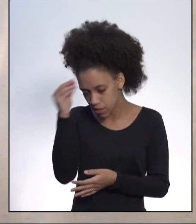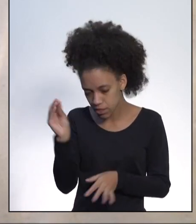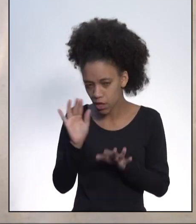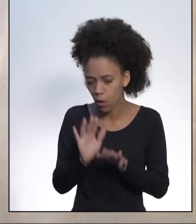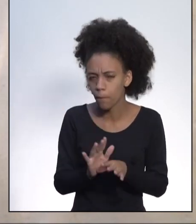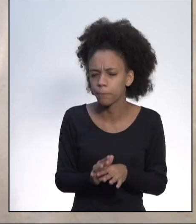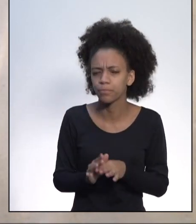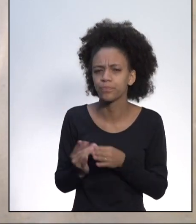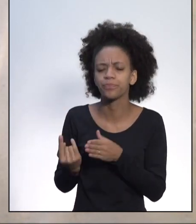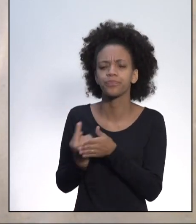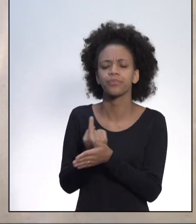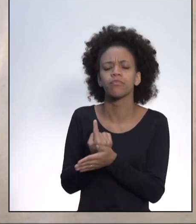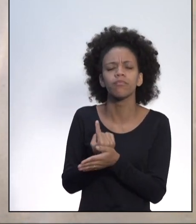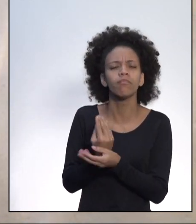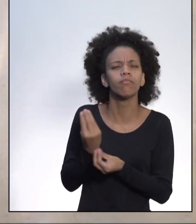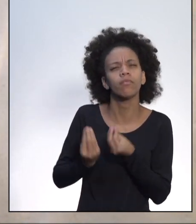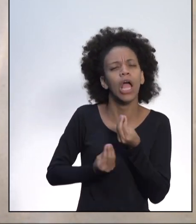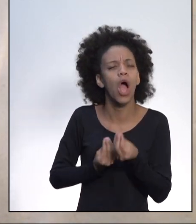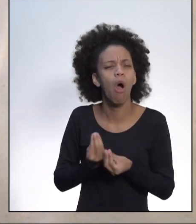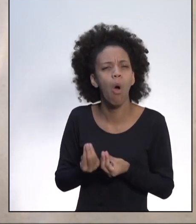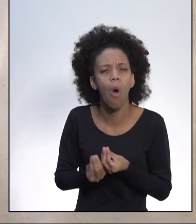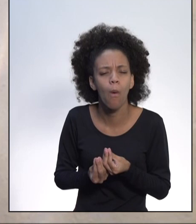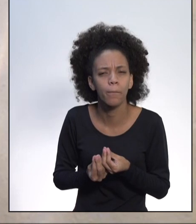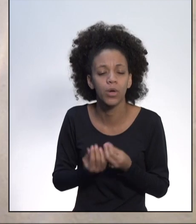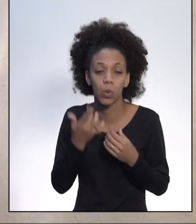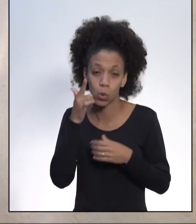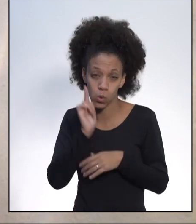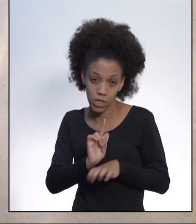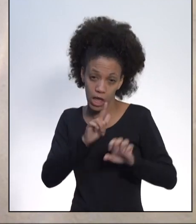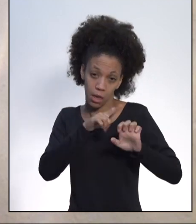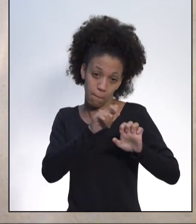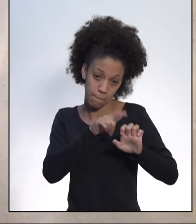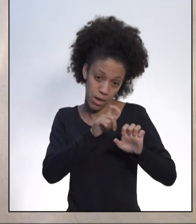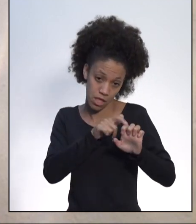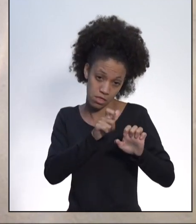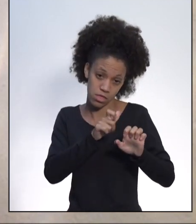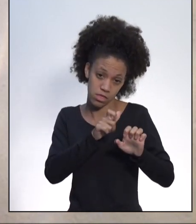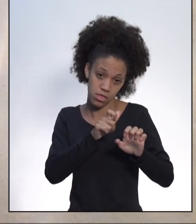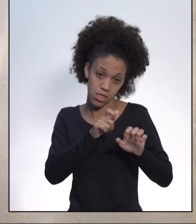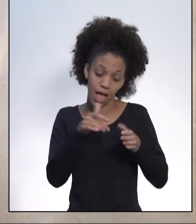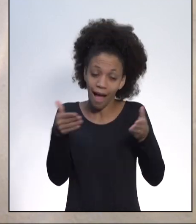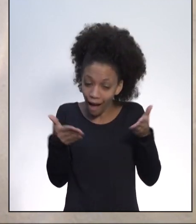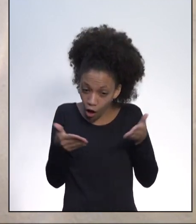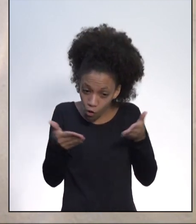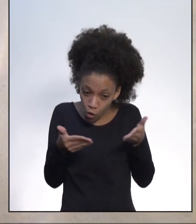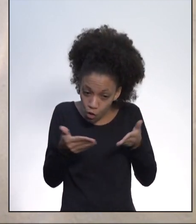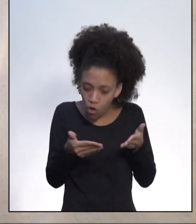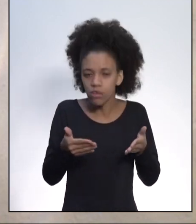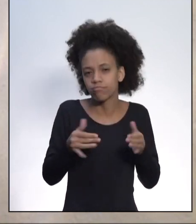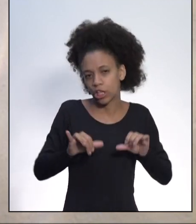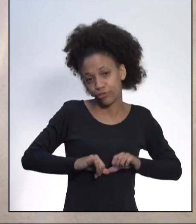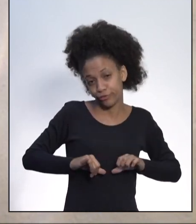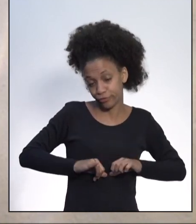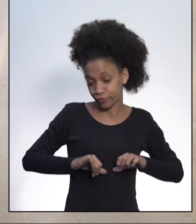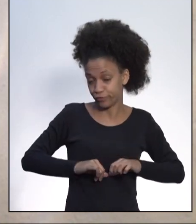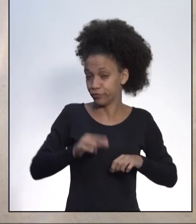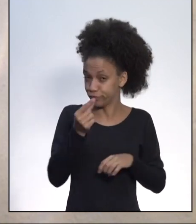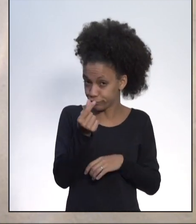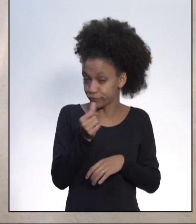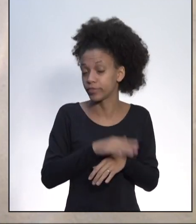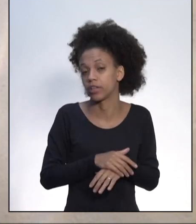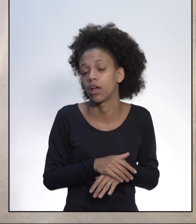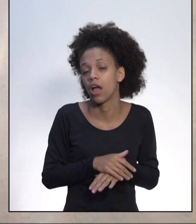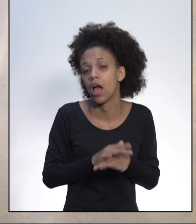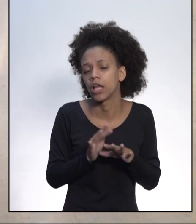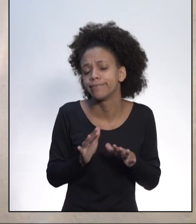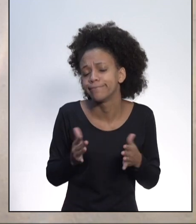ela pergunta como é que a gente consegue empreender na atual situação de crise, né? Então, a